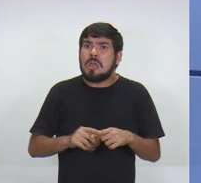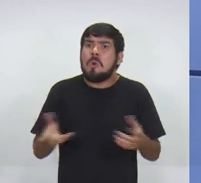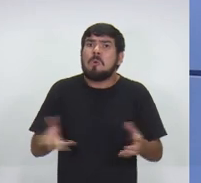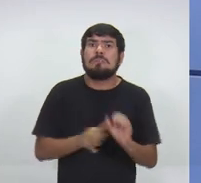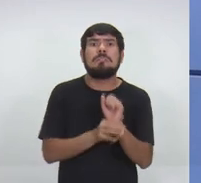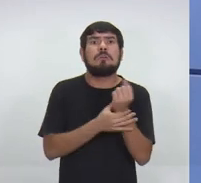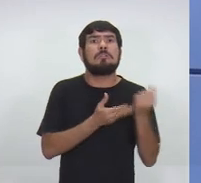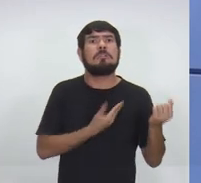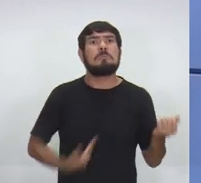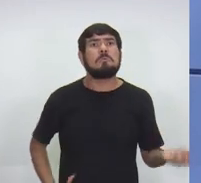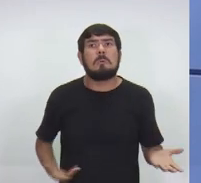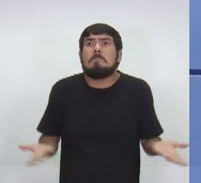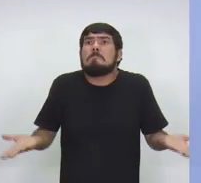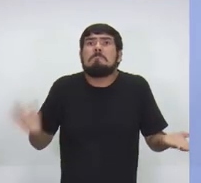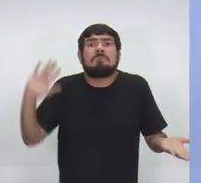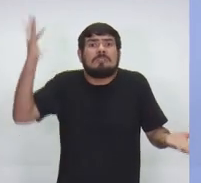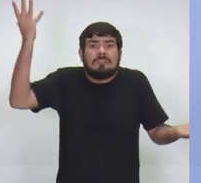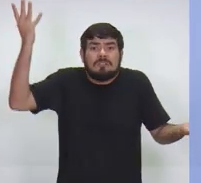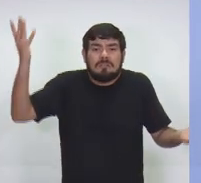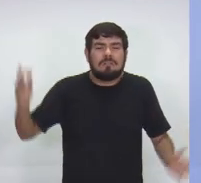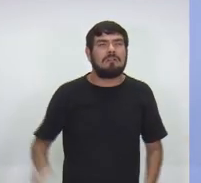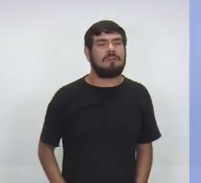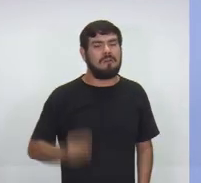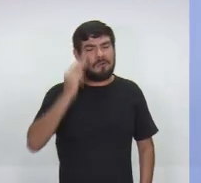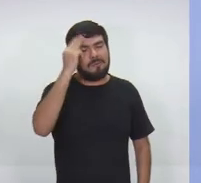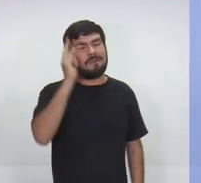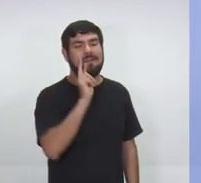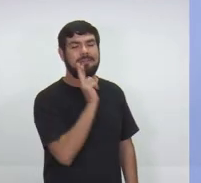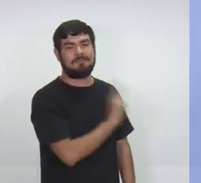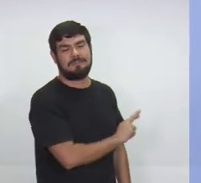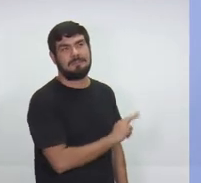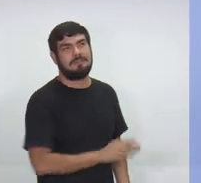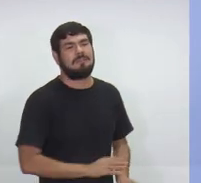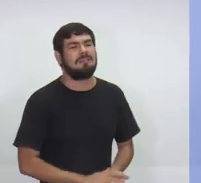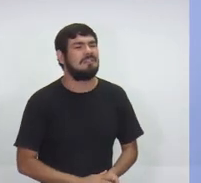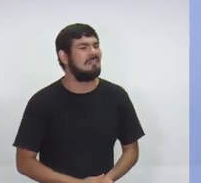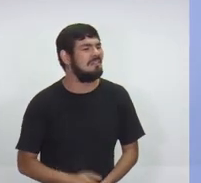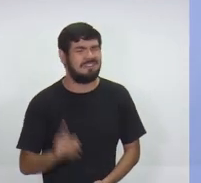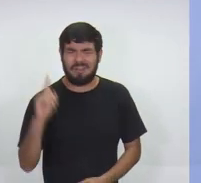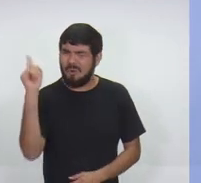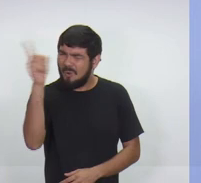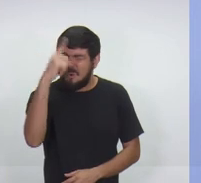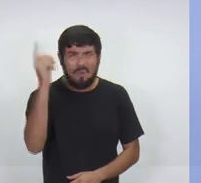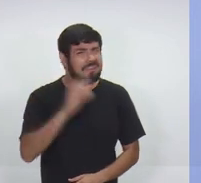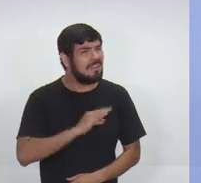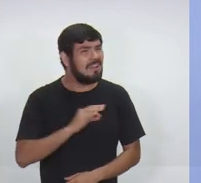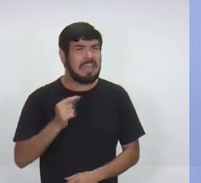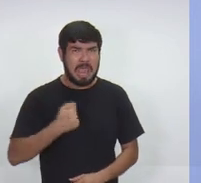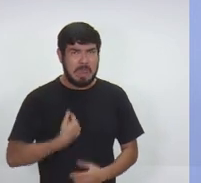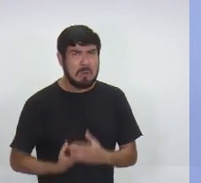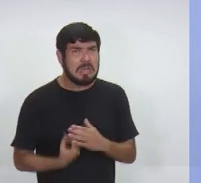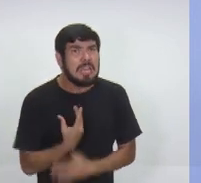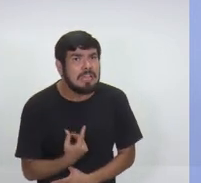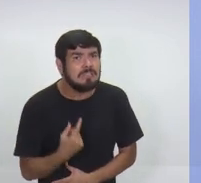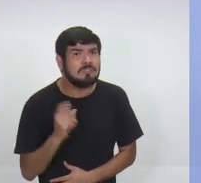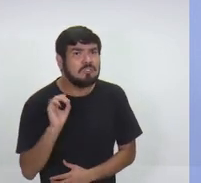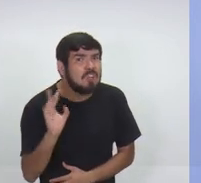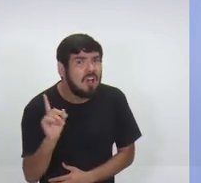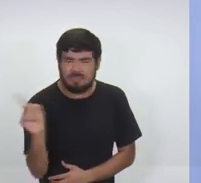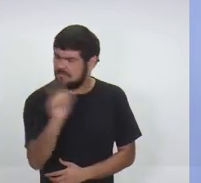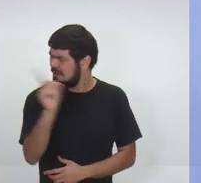pública o candidato tomar agora tem dois minutos para sua resposta foi somando no bairro não eu criei o galera nota 10